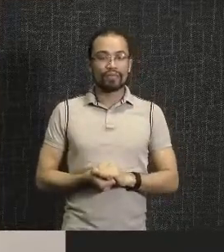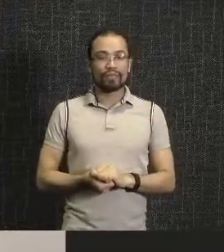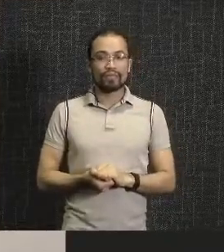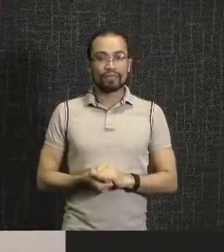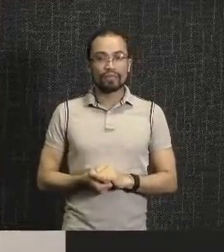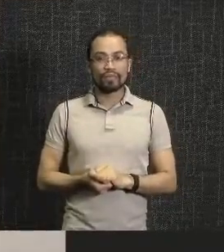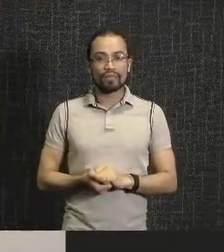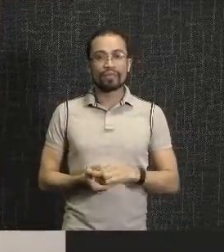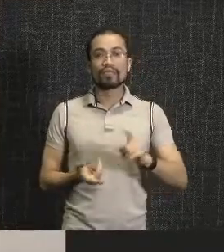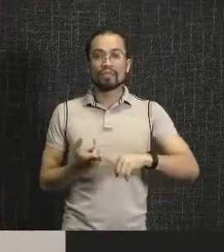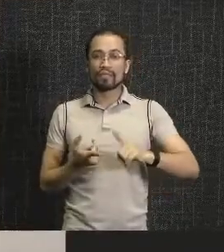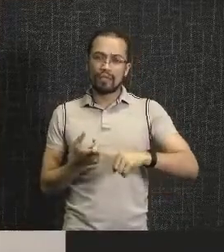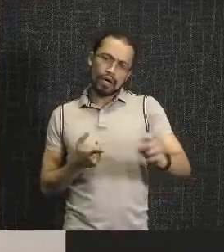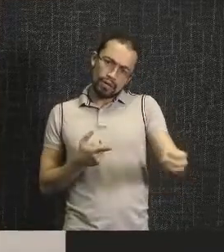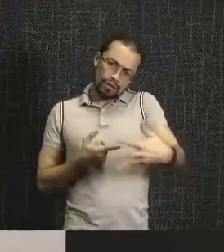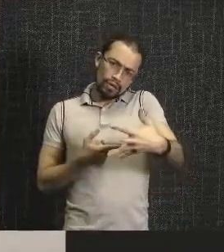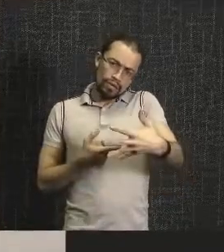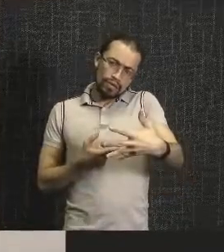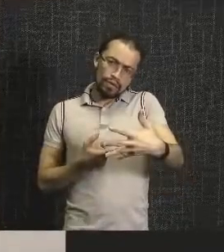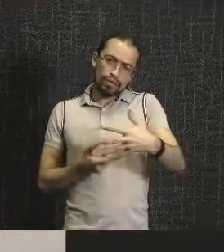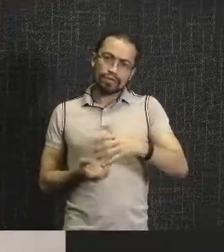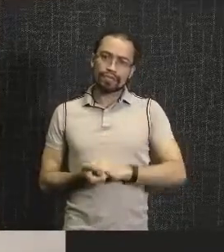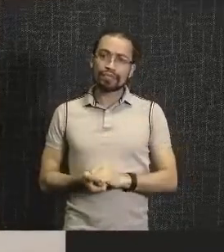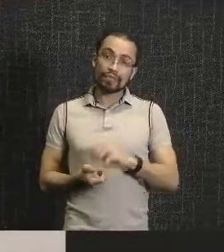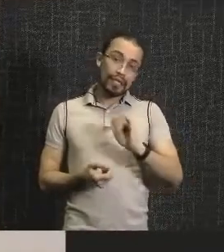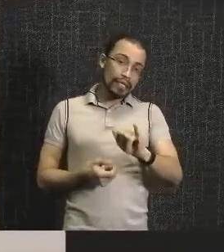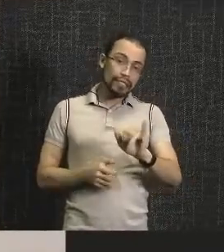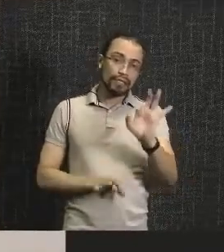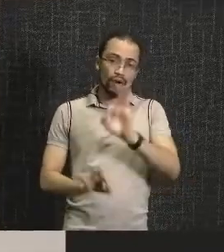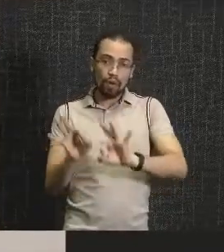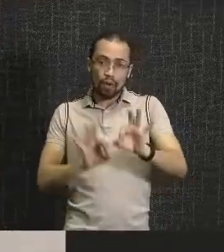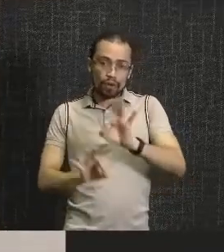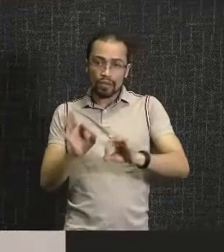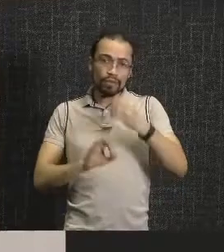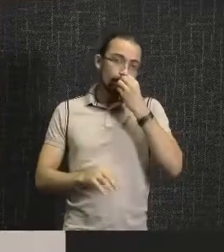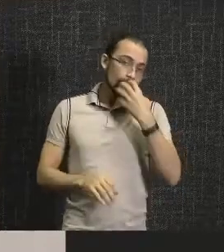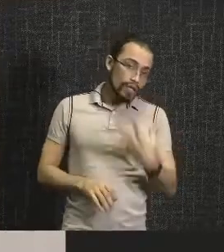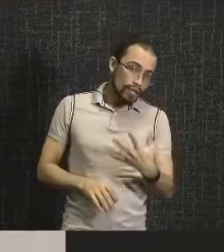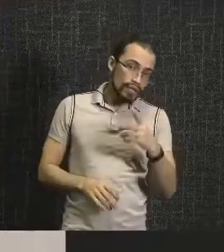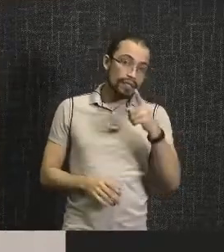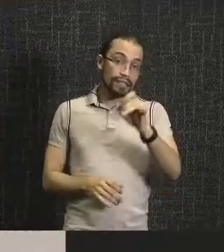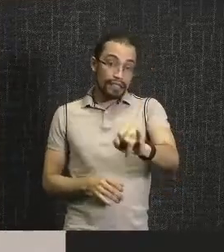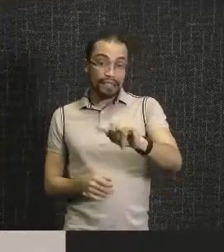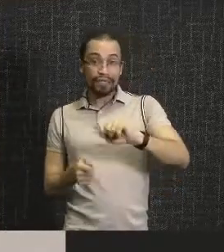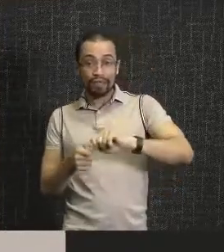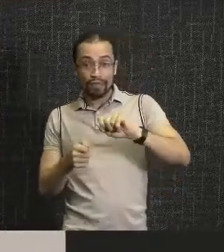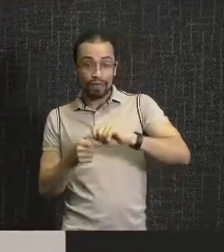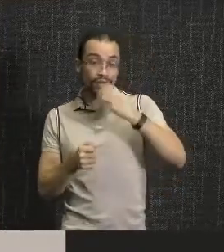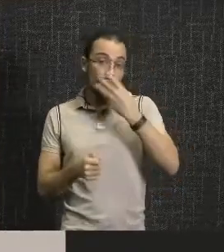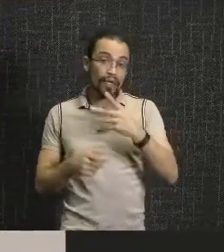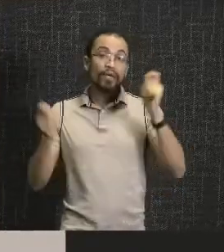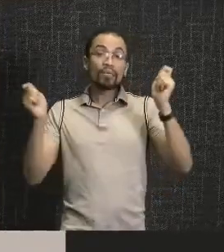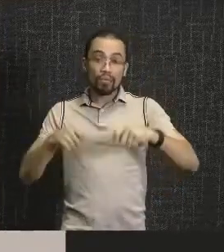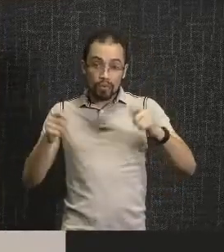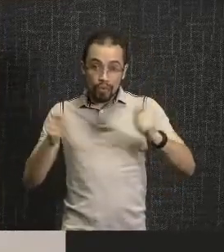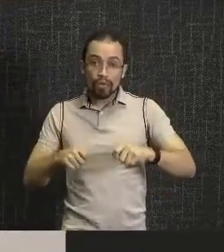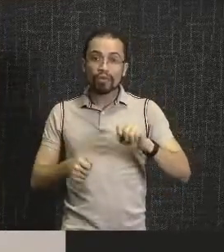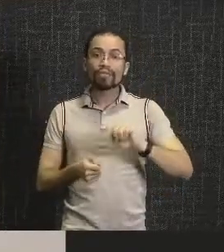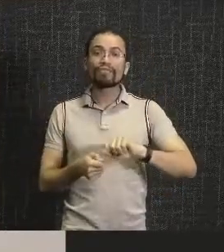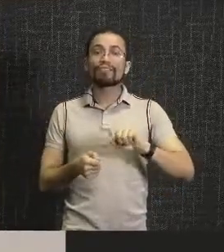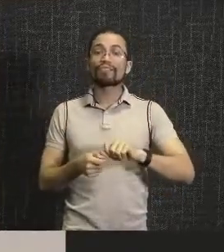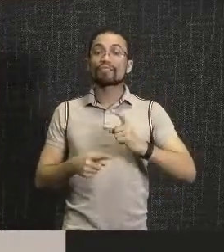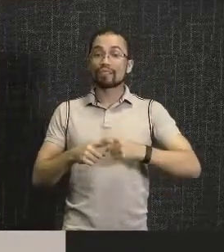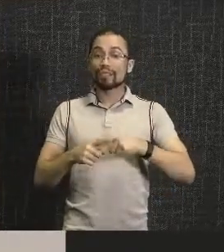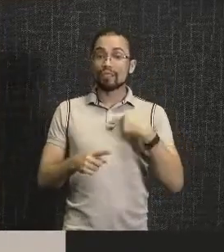E a inovação, ela, se bem pensada, se ela for bem articulada, ela pode sair muito bem feita, porque as